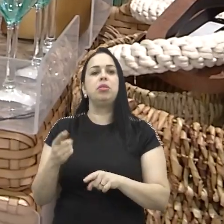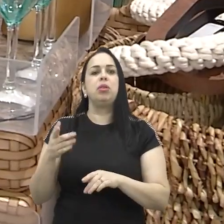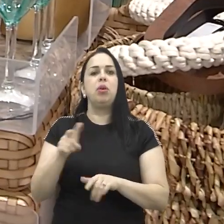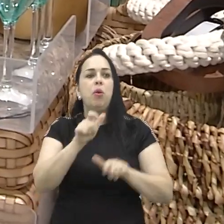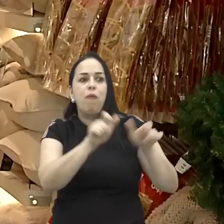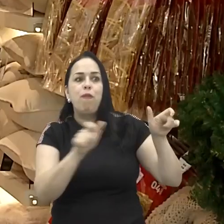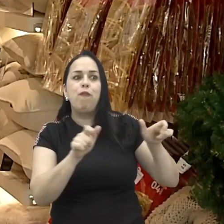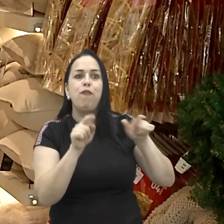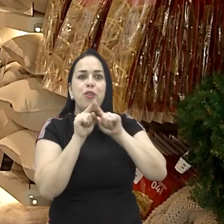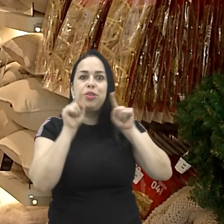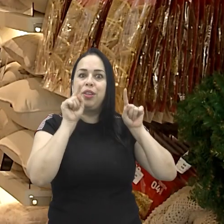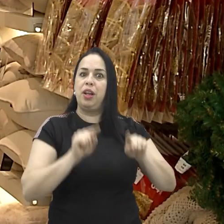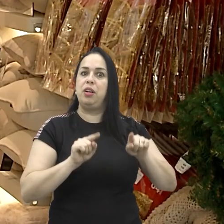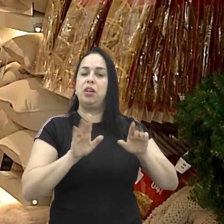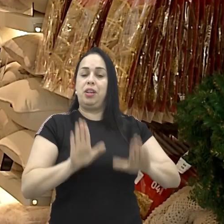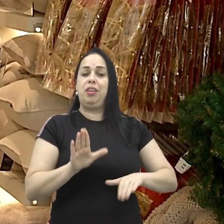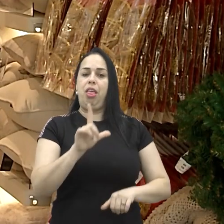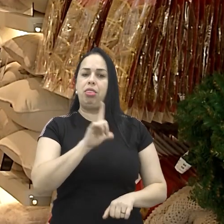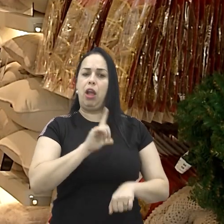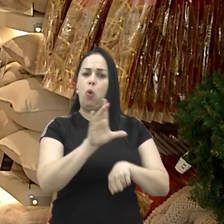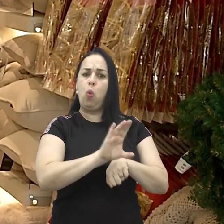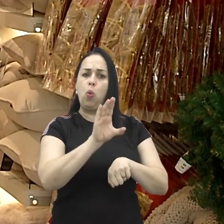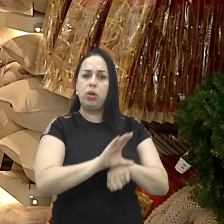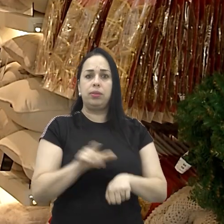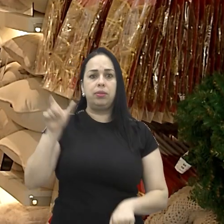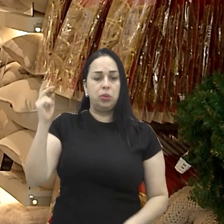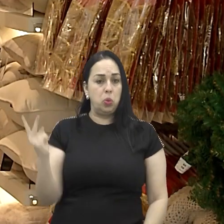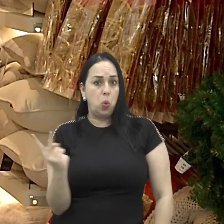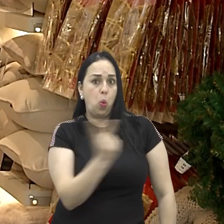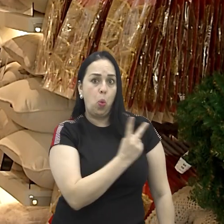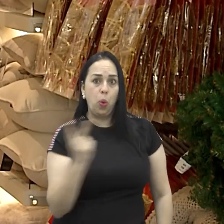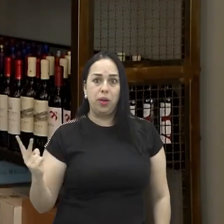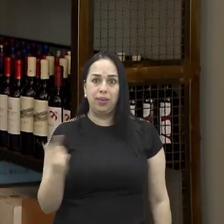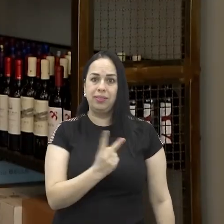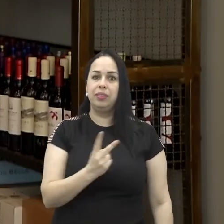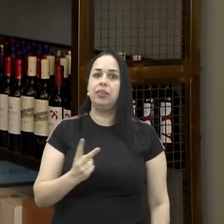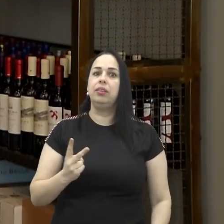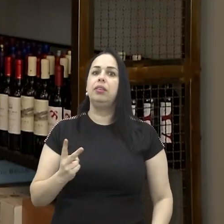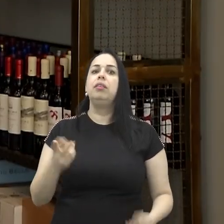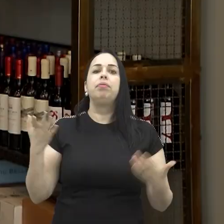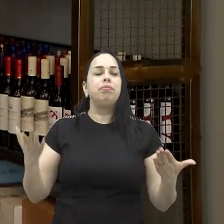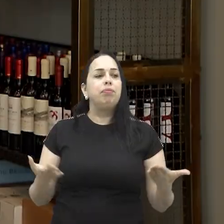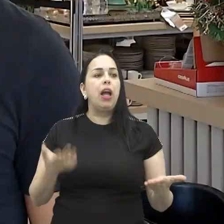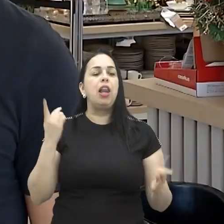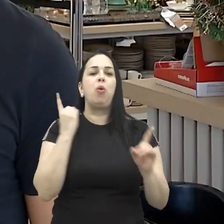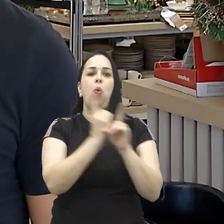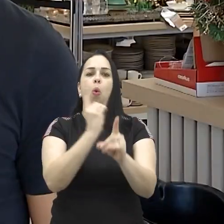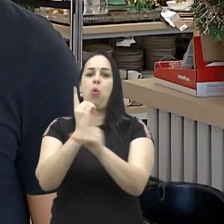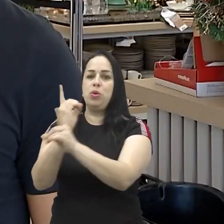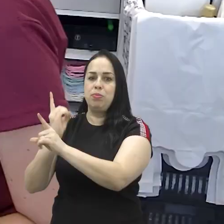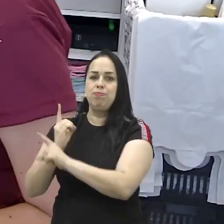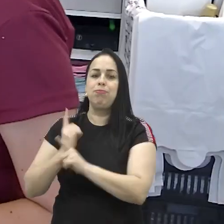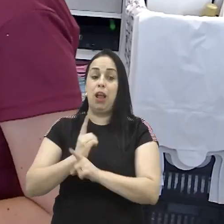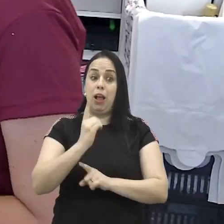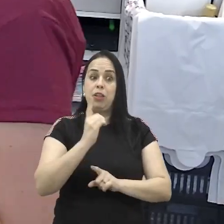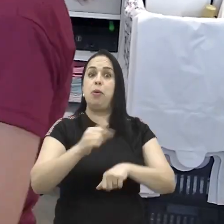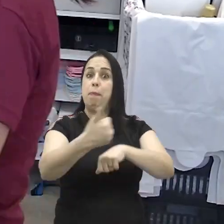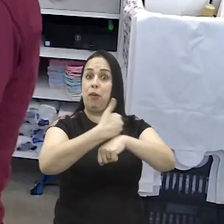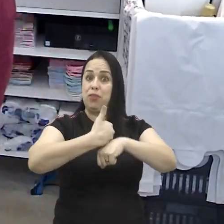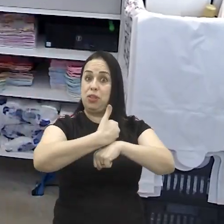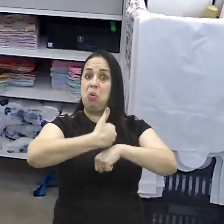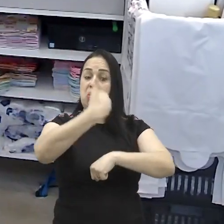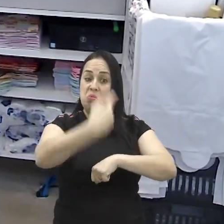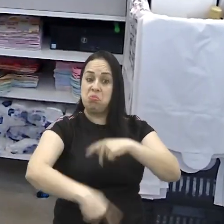economia aquecida é poder contar com colaboradores capacitados, algo que o Marcelo e o Careca disseram